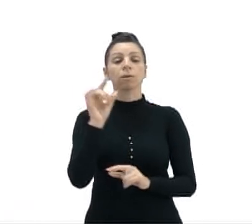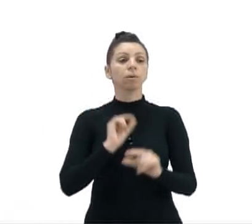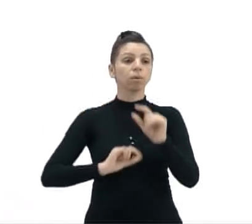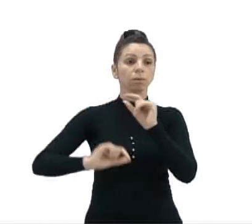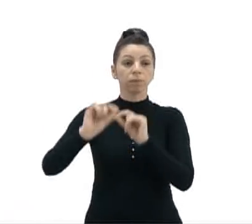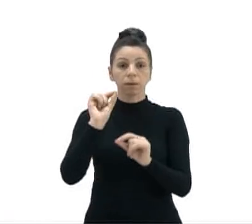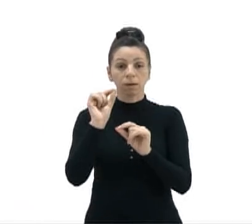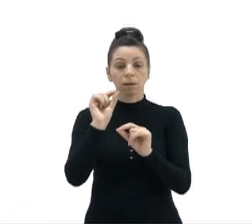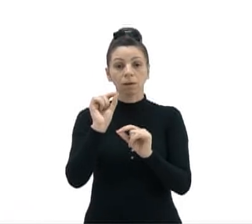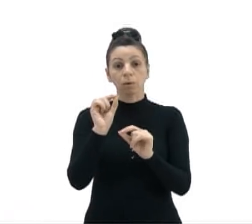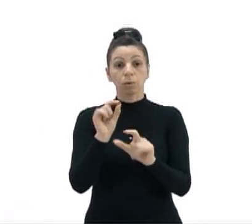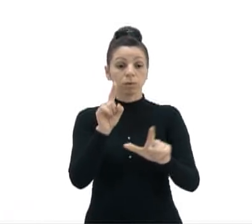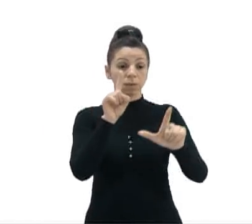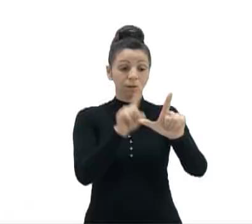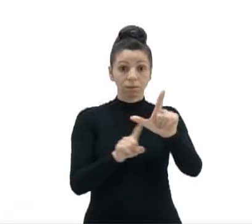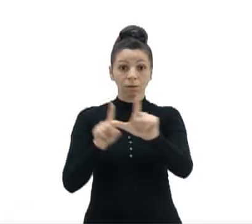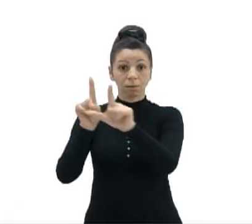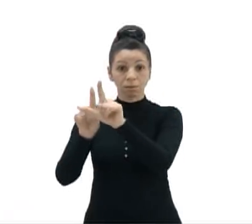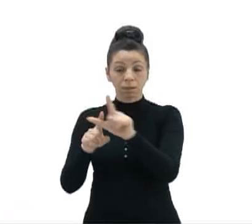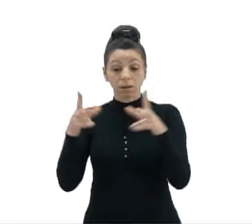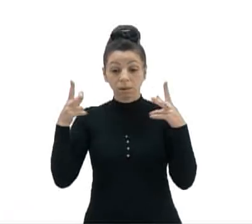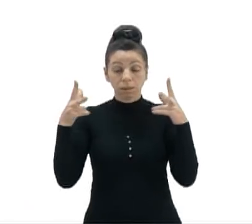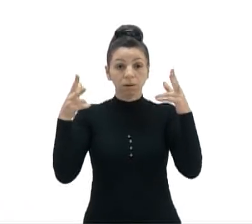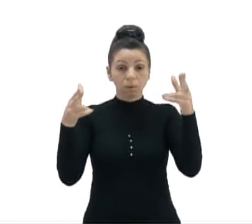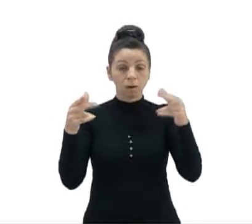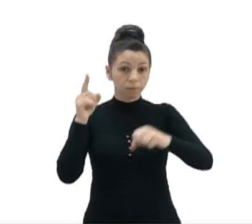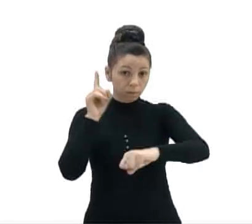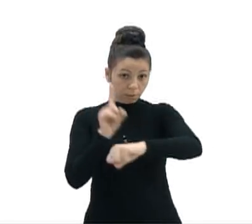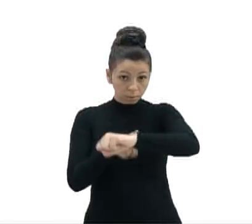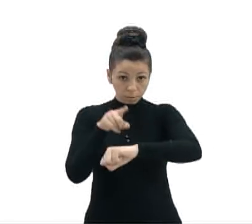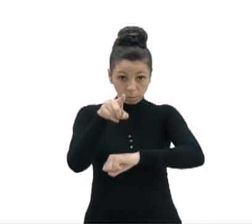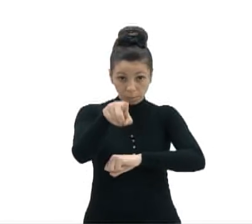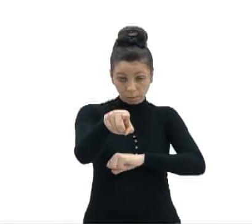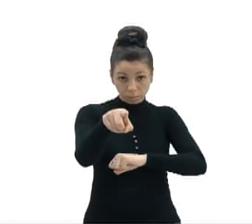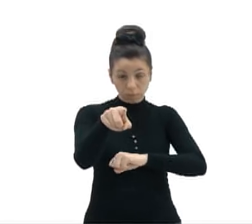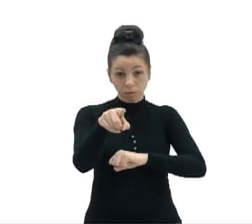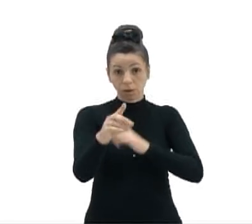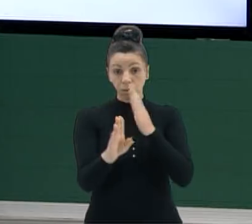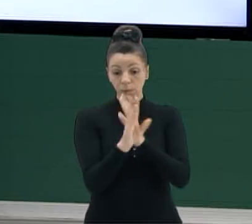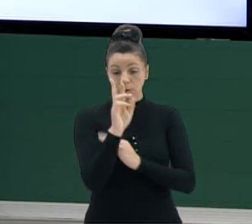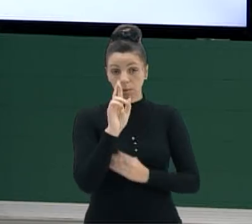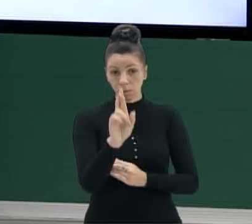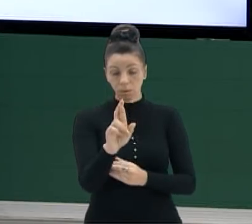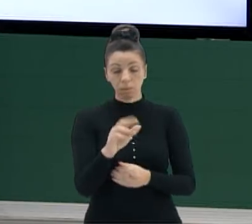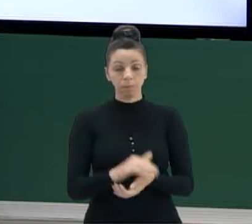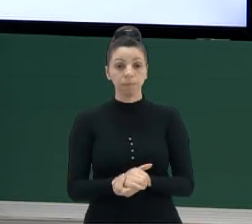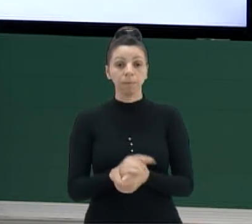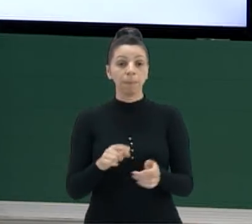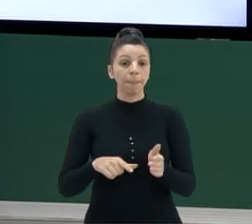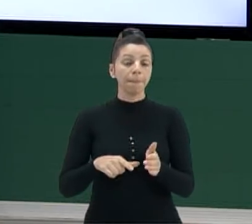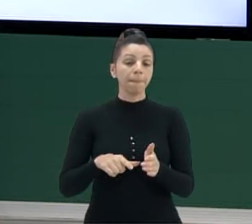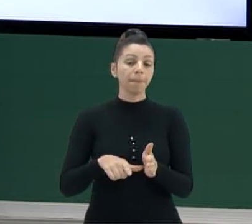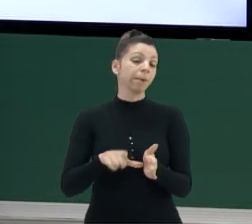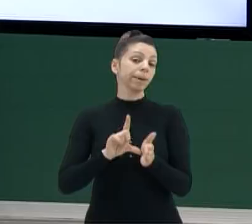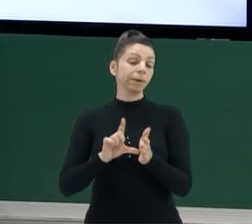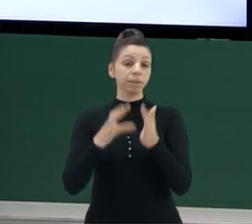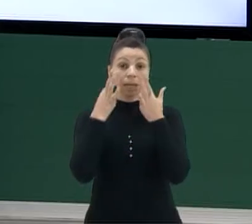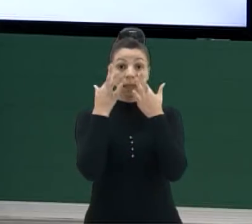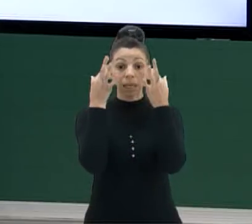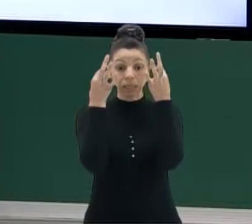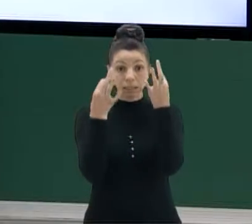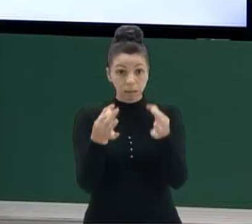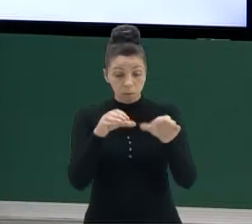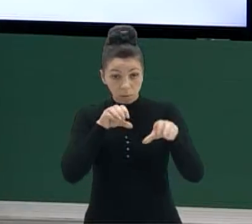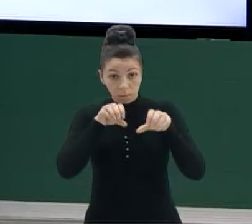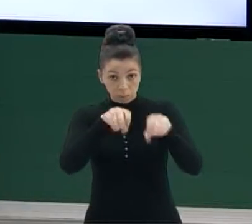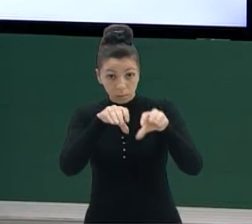5ax². Eu vou dar um tempo para vocês resolverem, mas antes preste bem atenção no que eu falei nos slides anteriores.